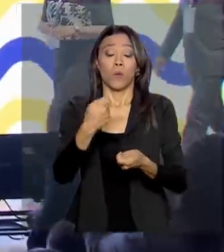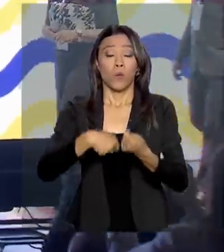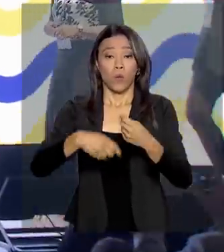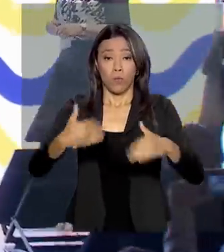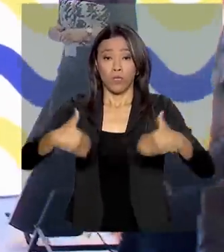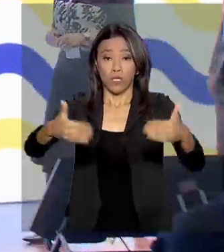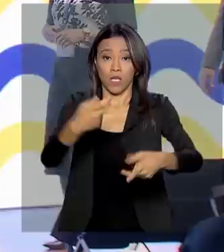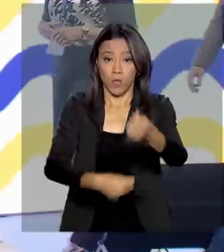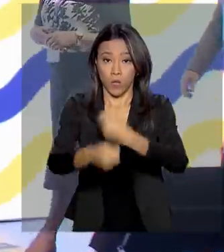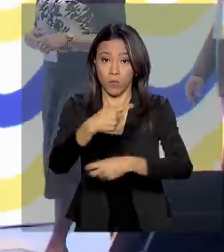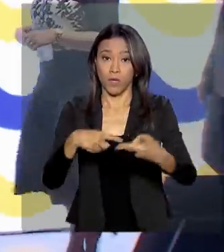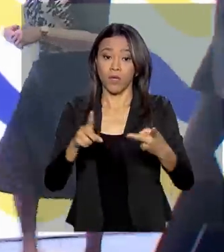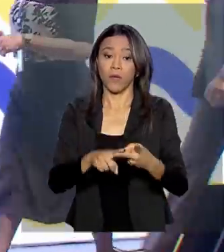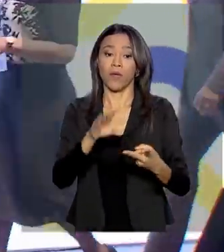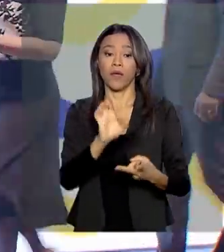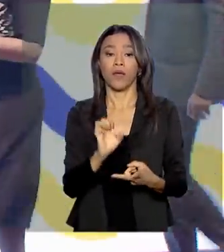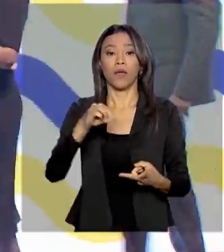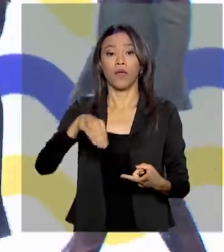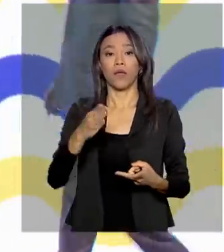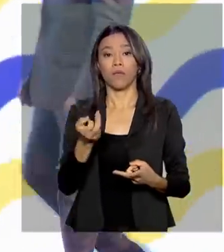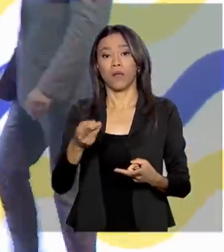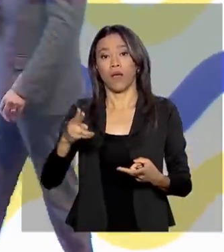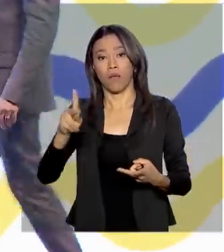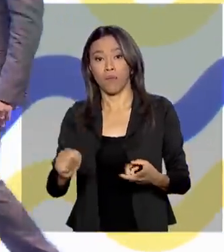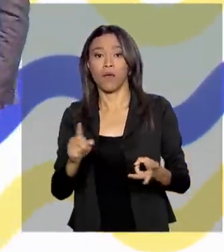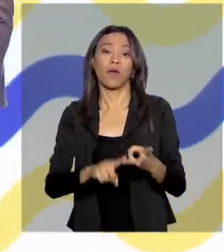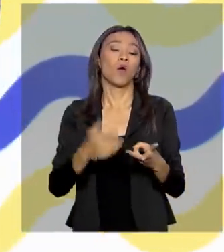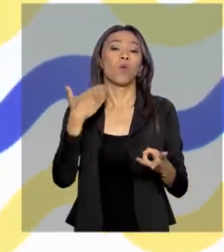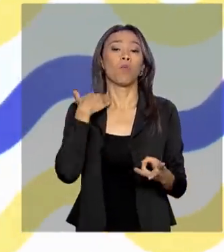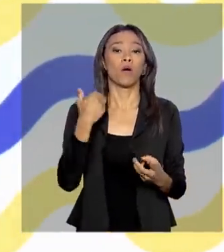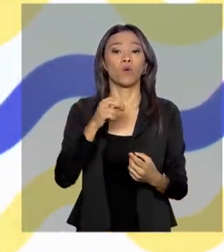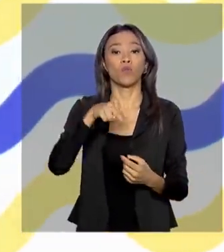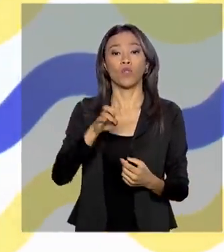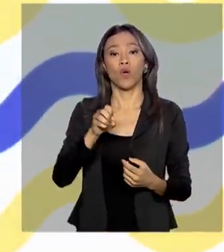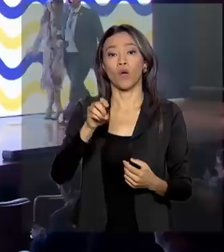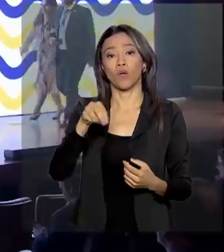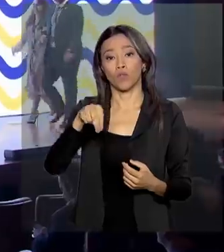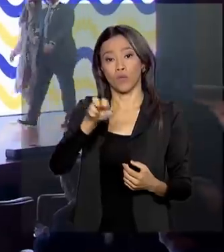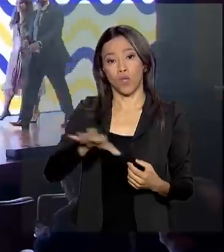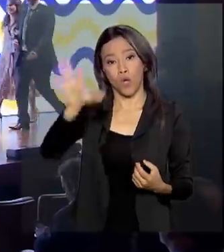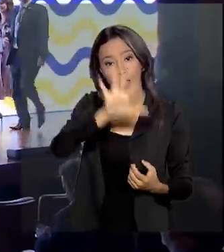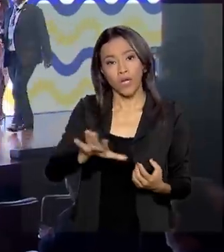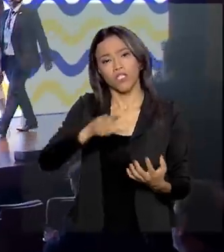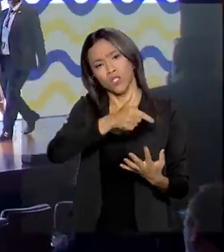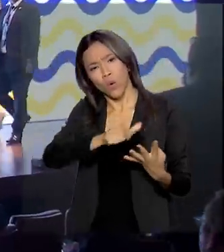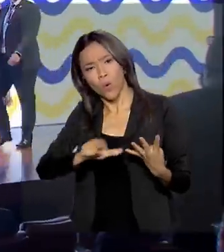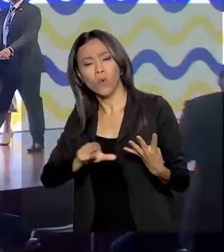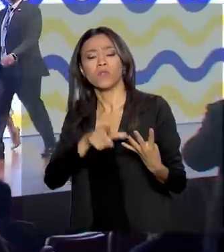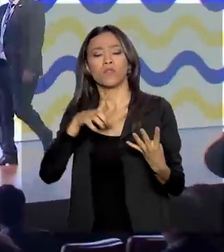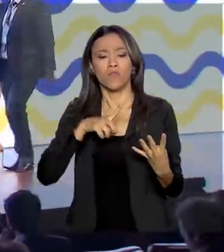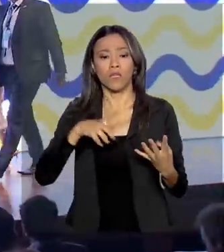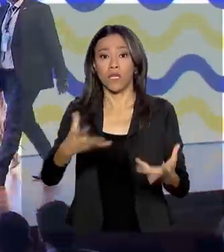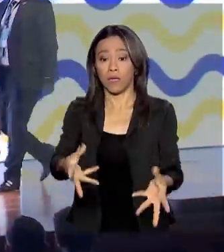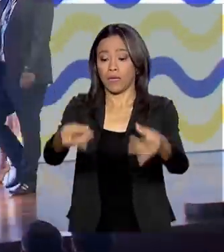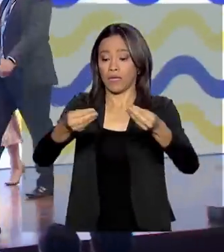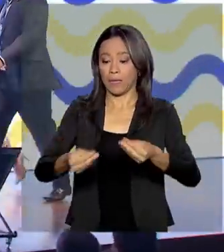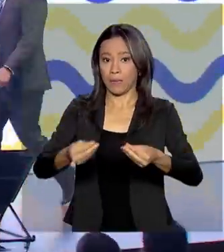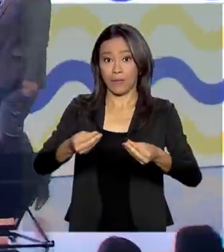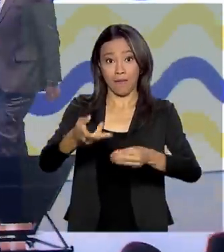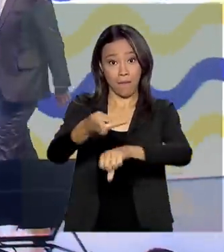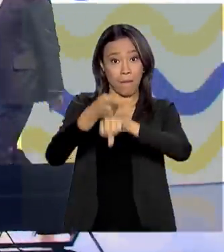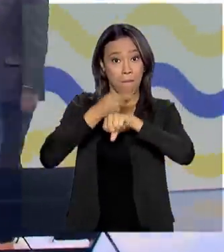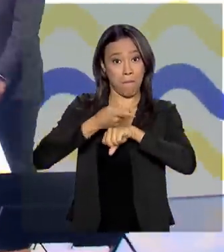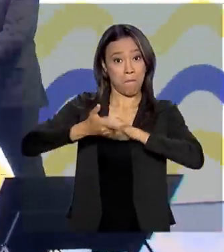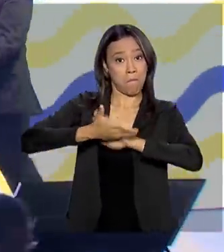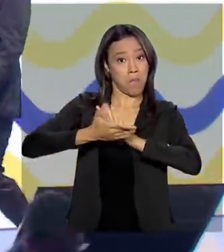banco do nordeste ea controladoria geral da união foram alguns dos órgãos públicos que receberam prêmios por projetos